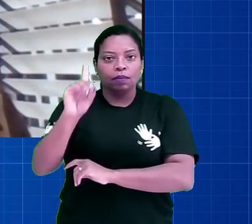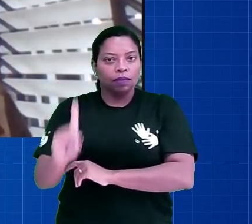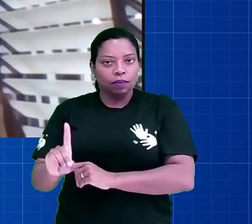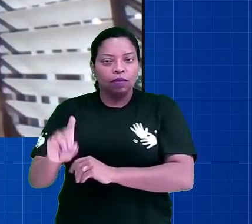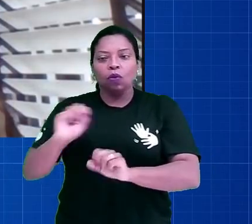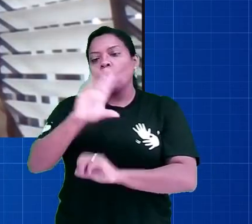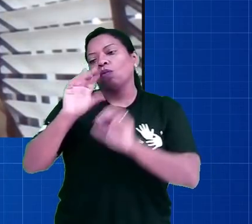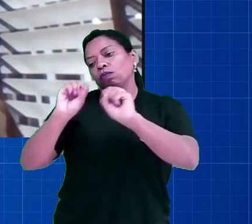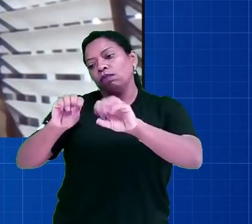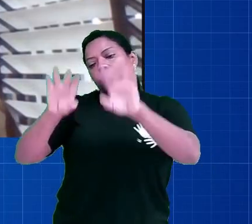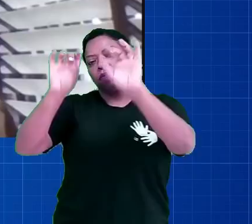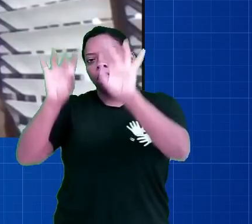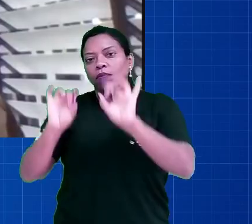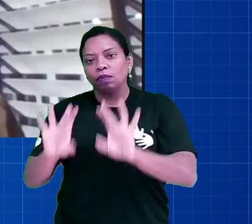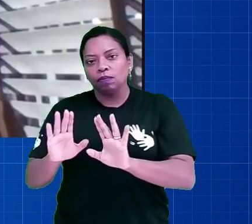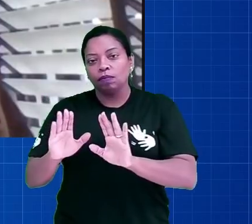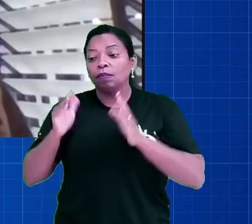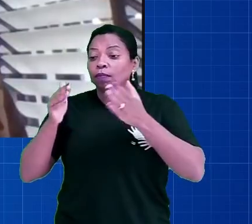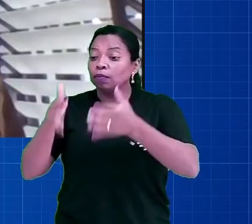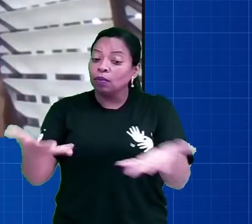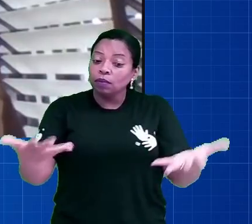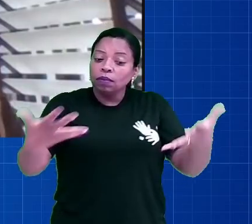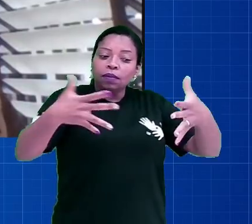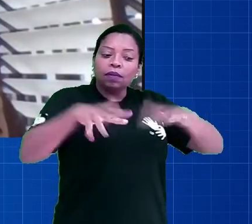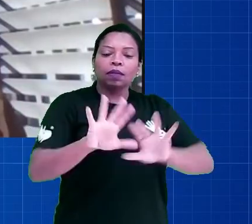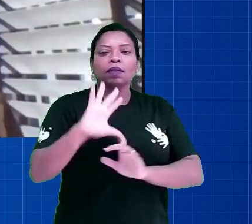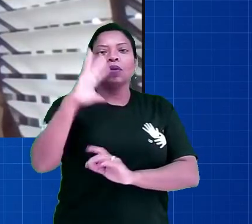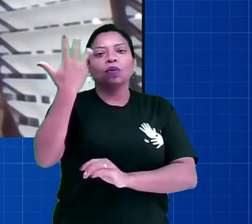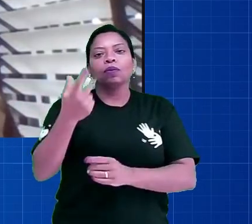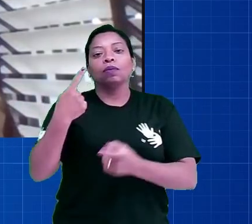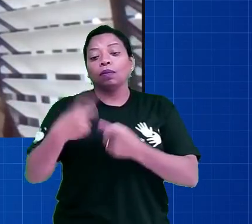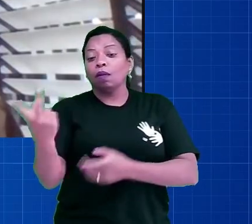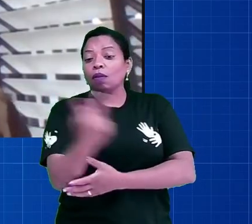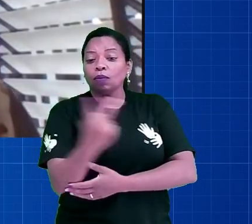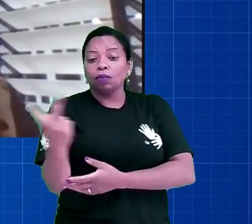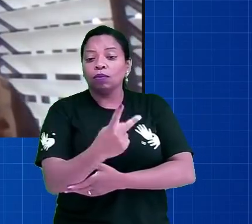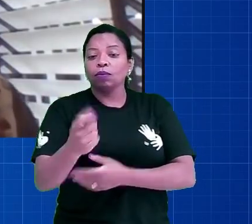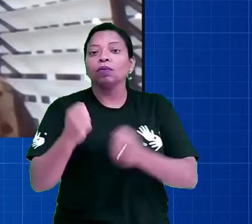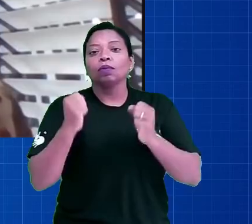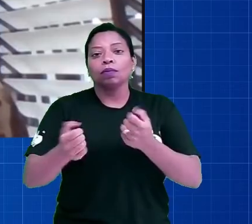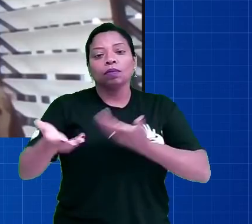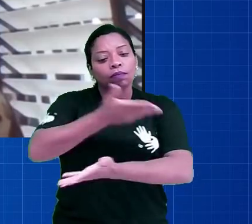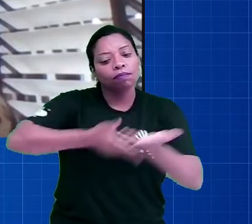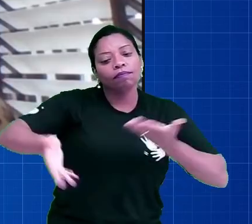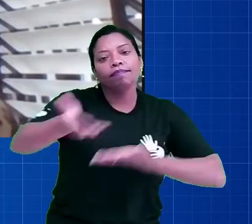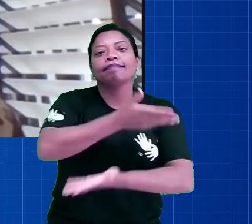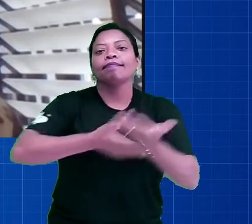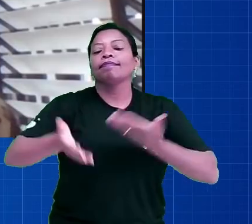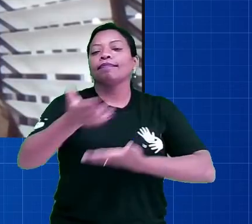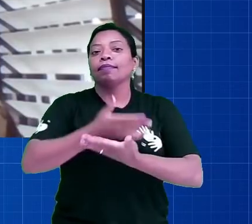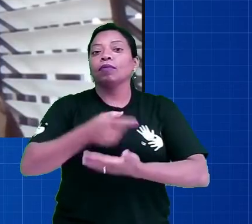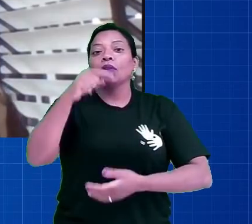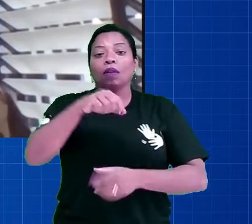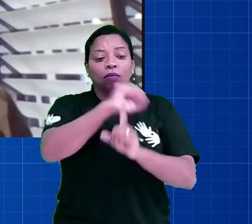nos aproximando de um processo inclusivo. Né? Porque vivemos numa sociedade extremamente desigual, com N questões a